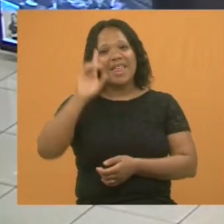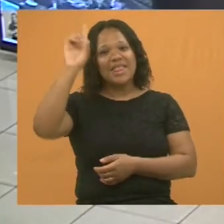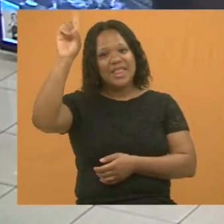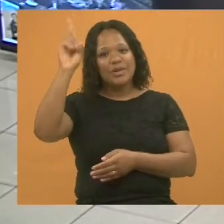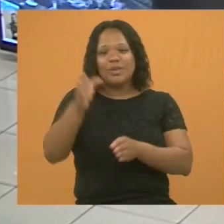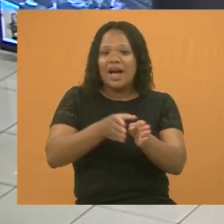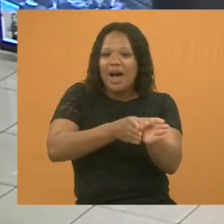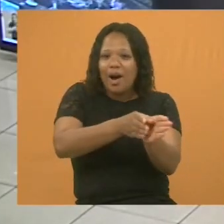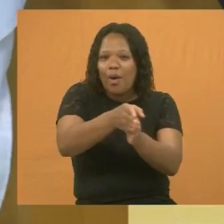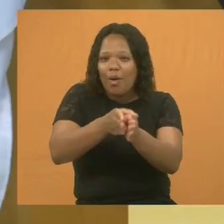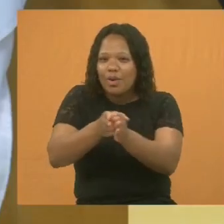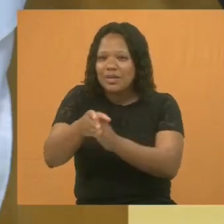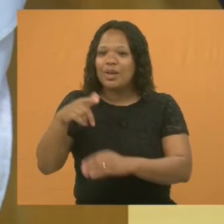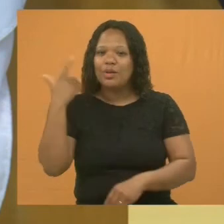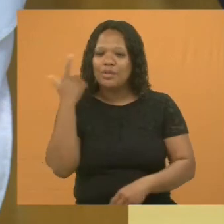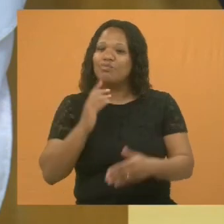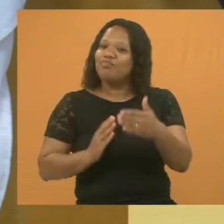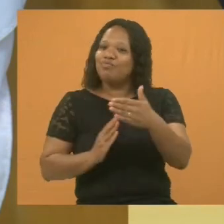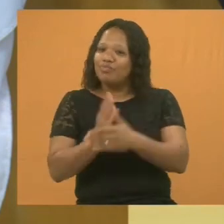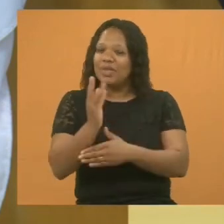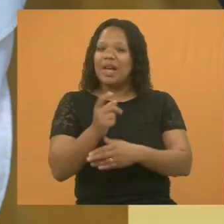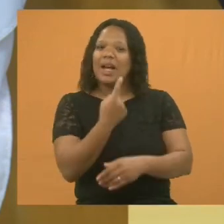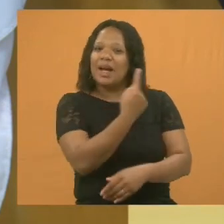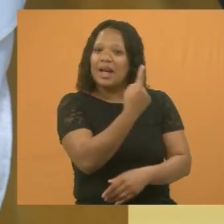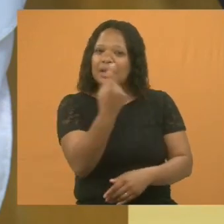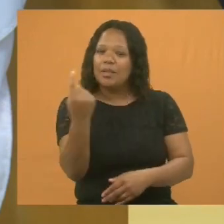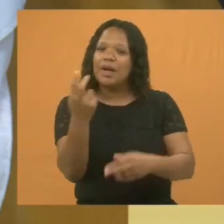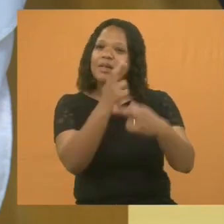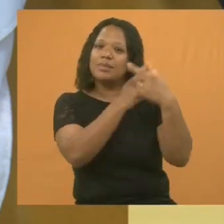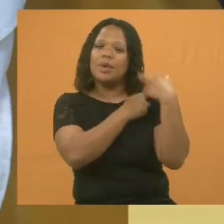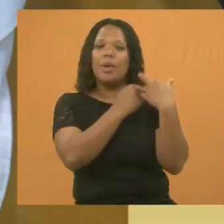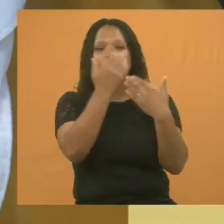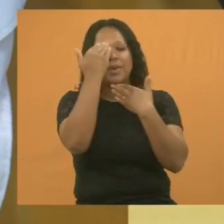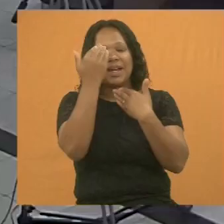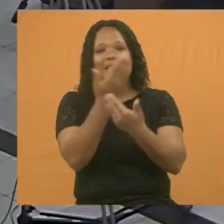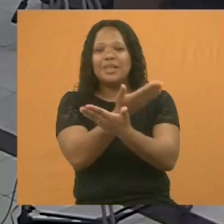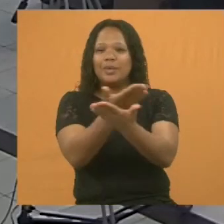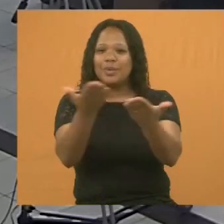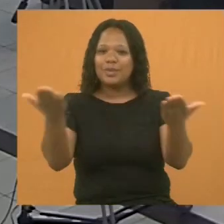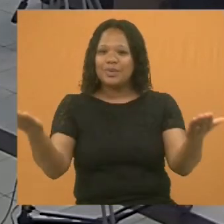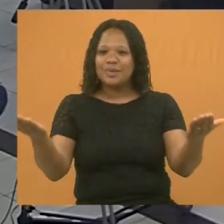que Deus nos oriente e ajude, que a gente consiga, cada um de nós, fazer a nossa parte. Muito obrigado a todos.